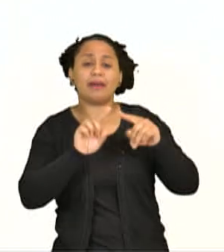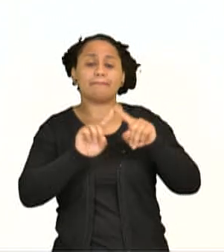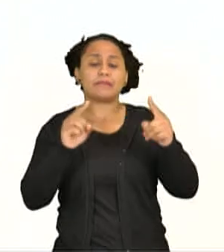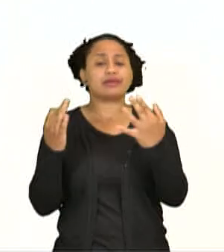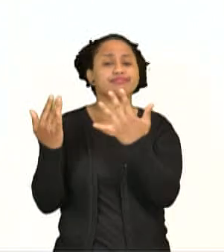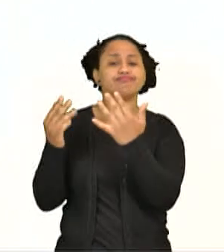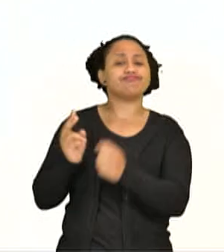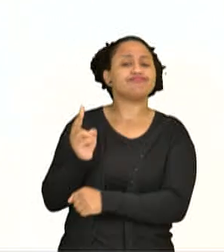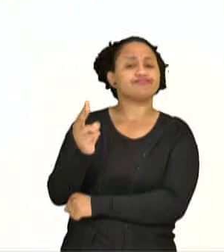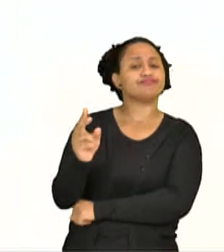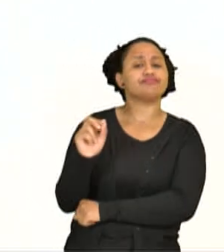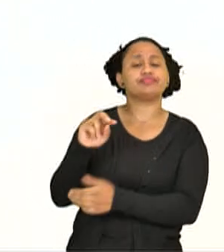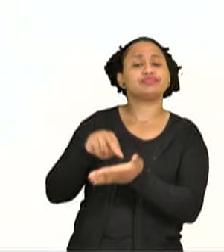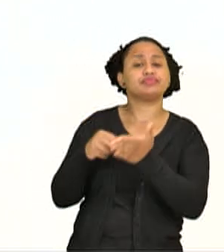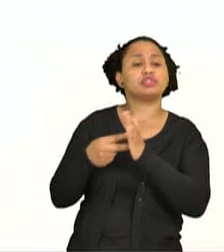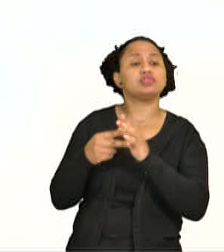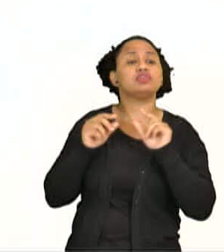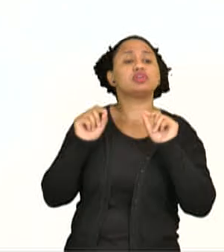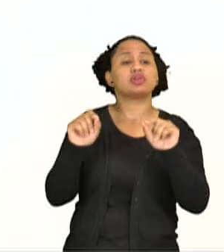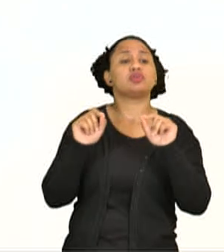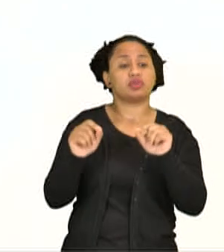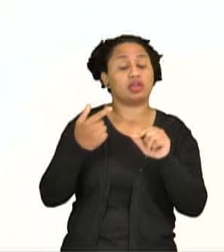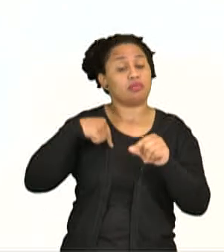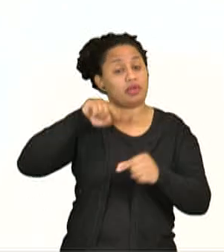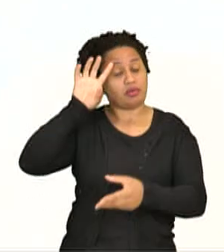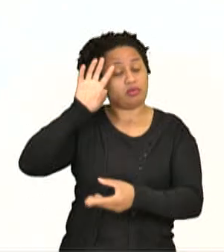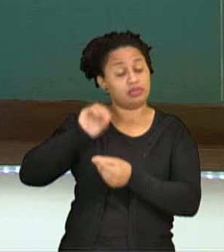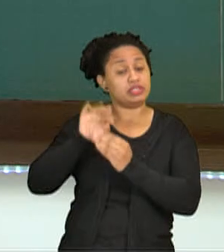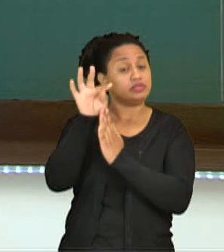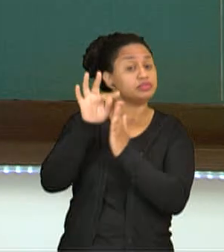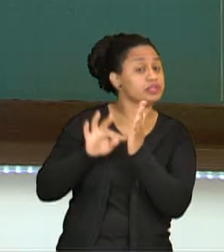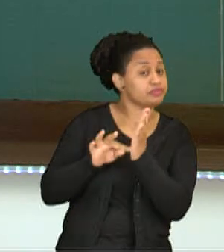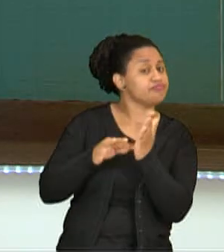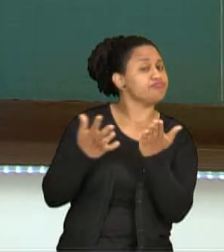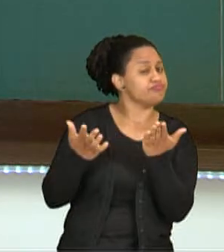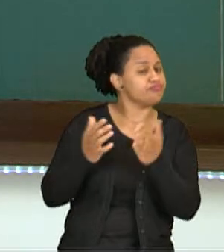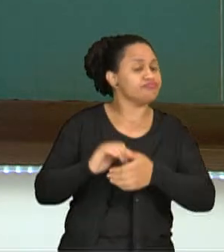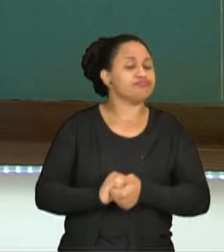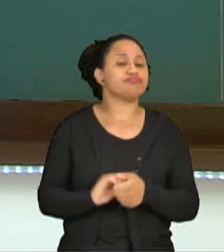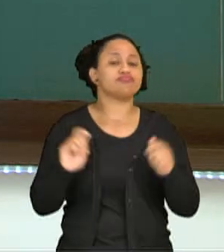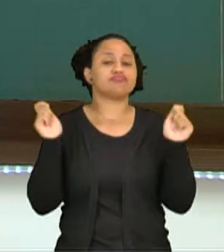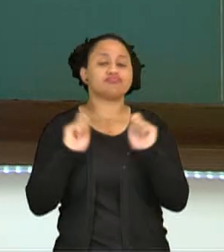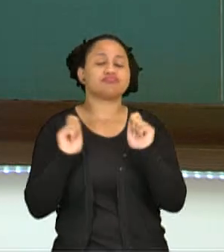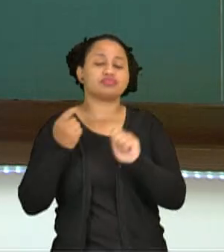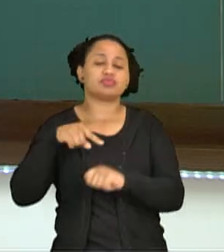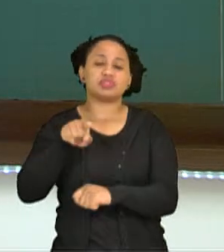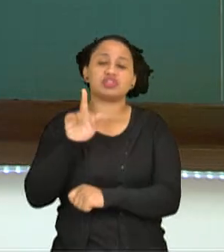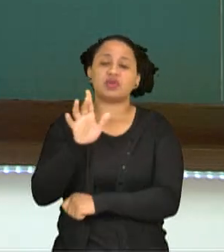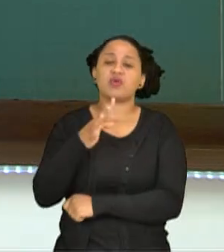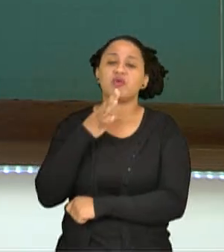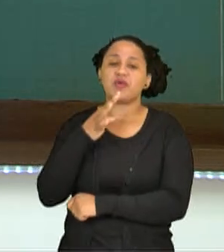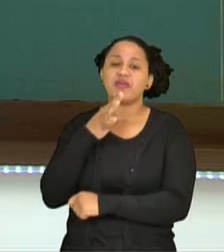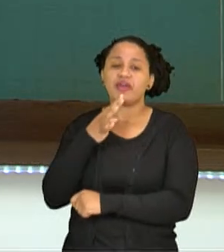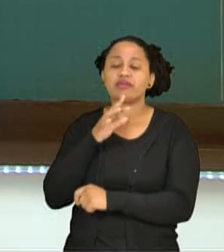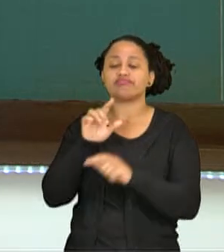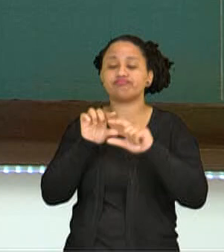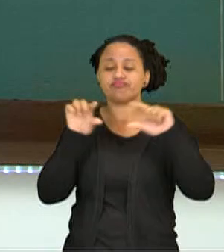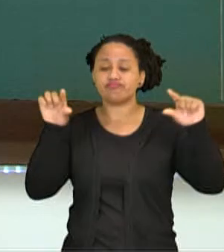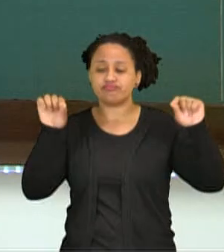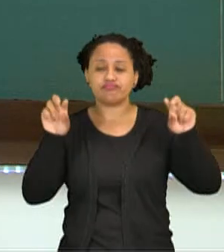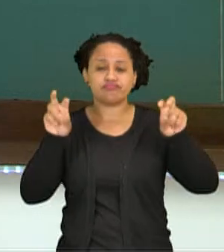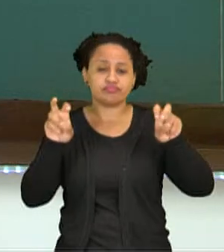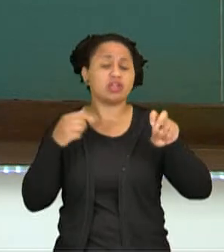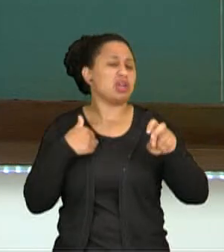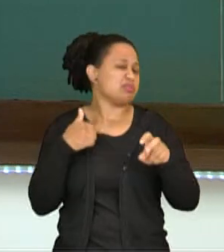e ficam os dedos pode significar para o entendimento do texto? Então, provavelmente, você já ouviu essa expressão, é uma expressão